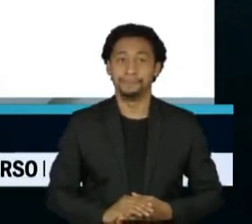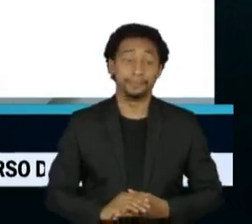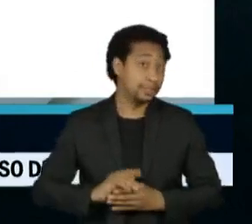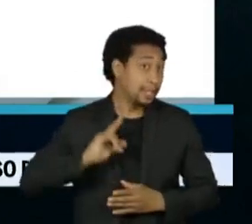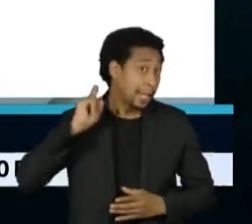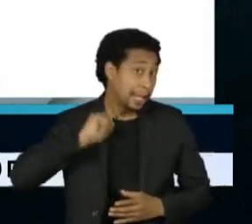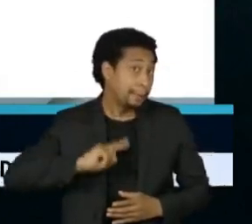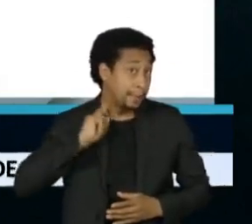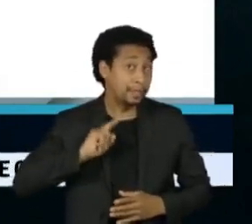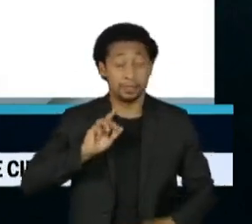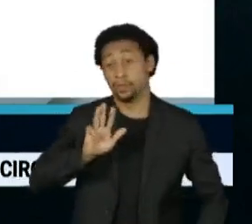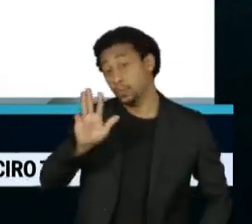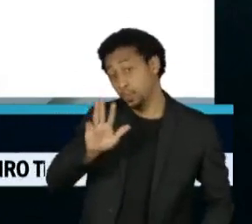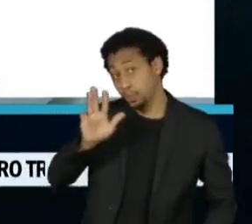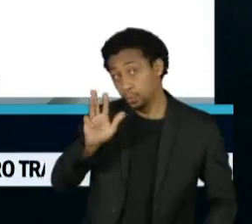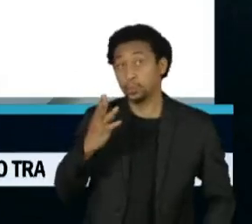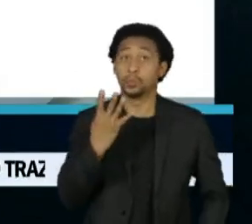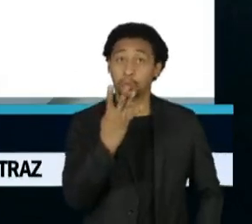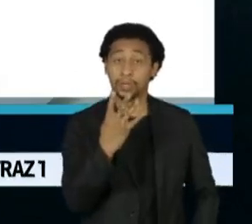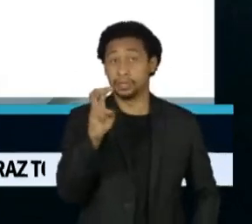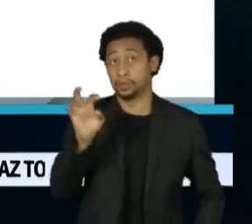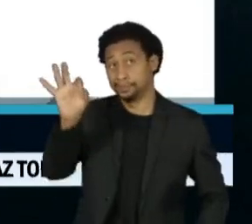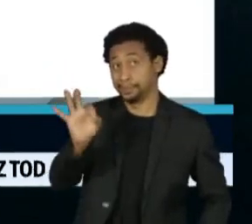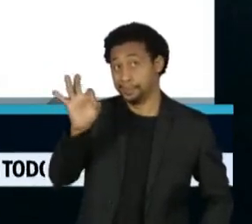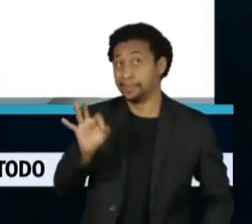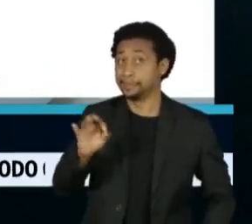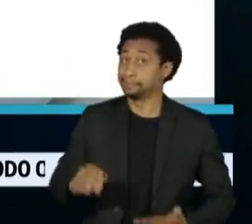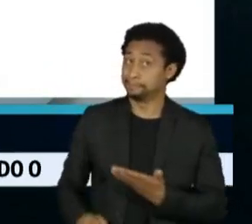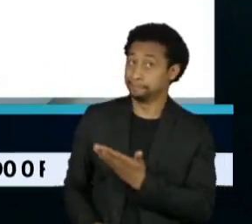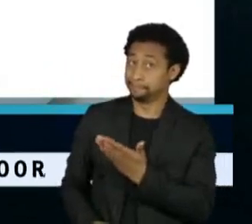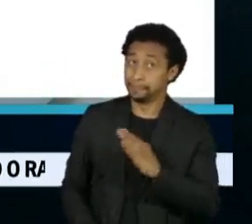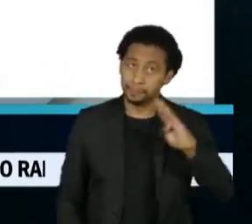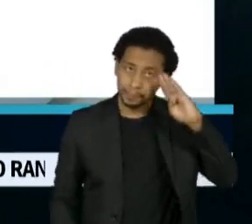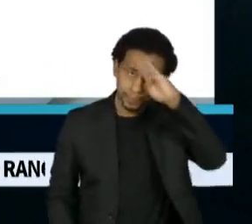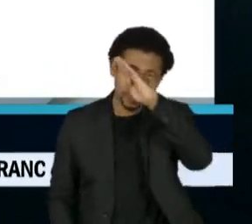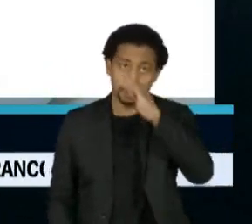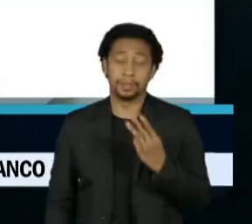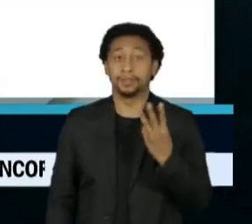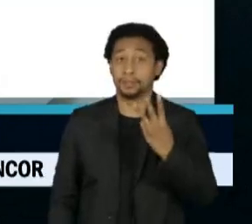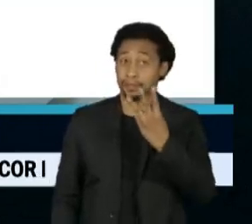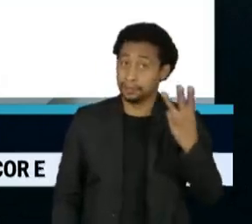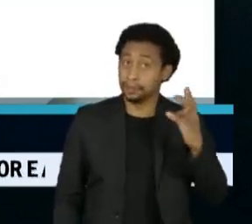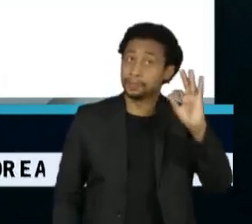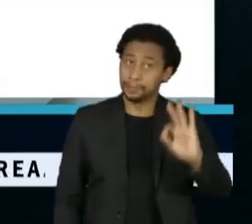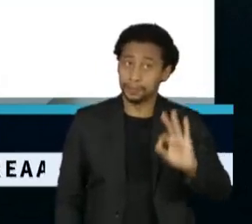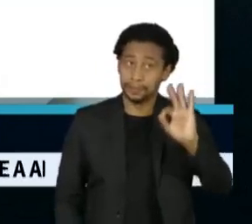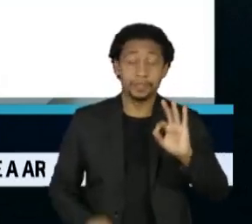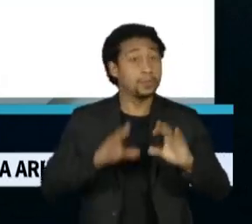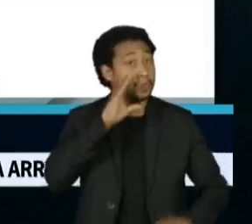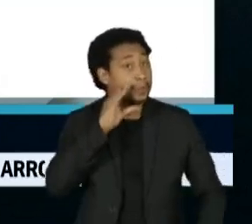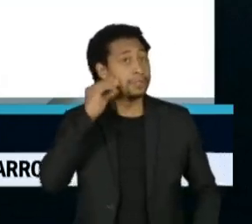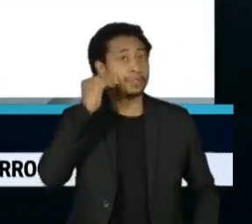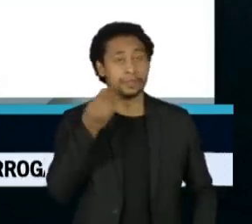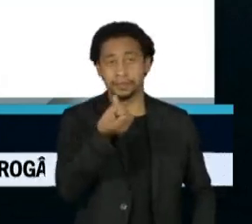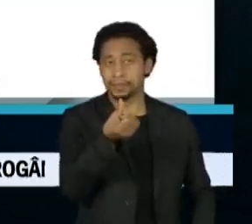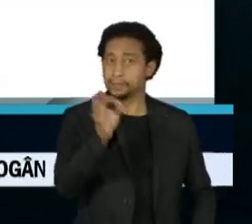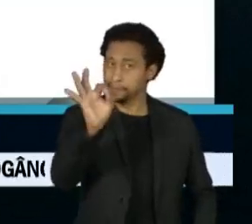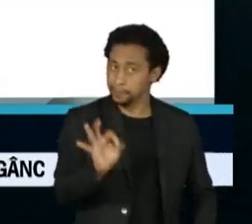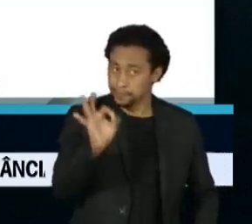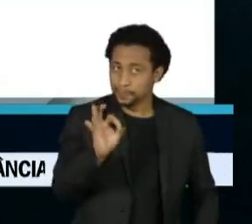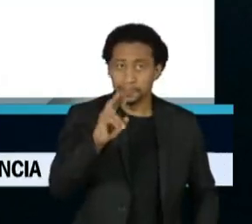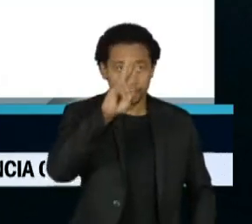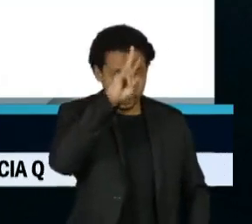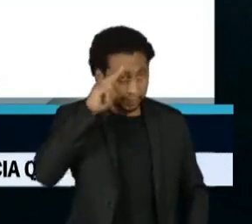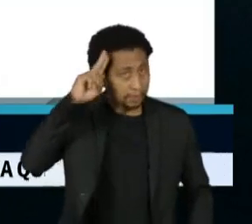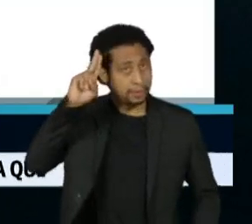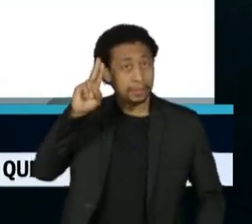o petista aparece com 45%. Bolsonaro tem 33%. Ciro registra 6%.